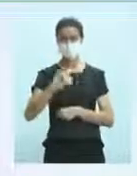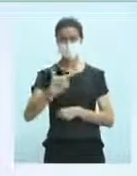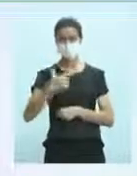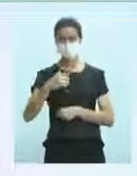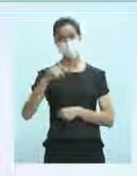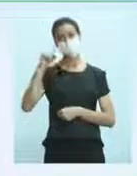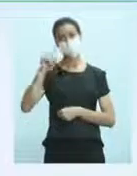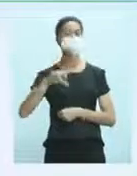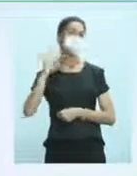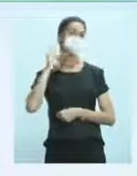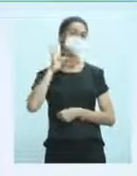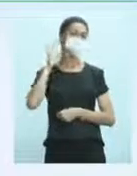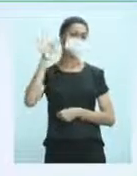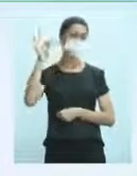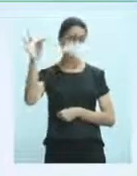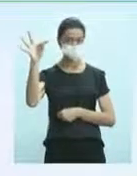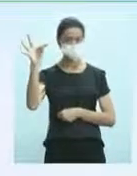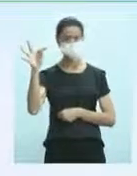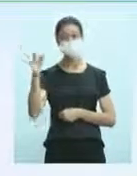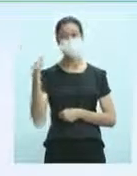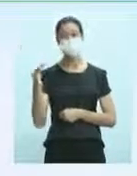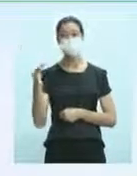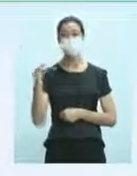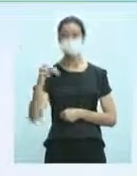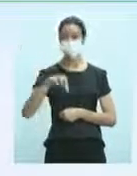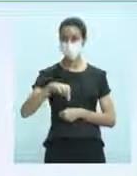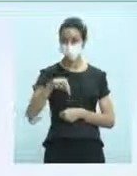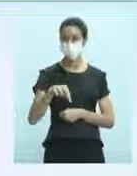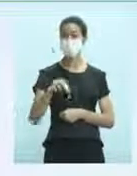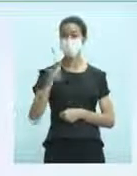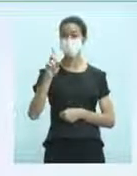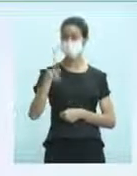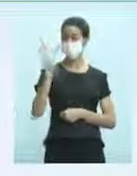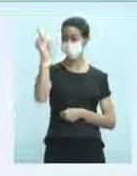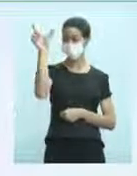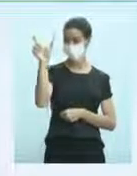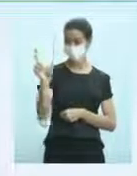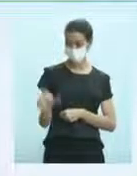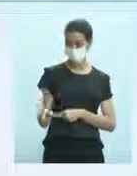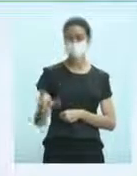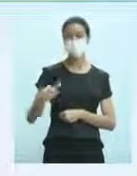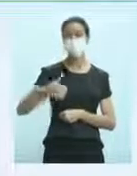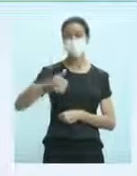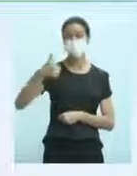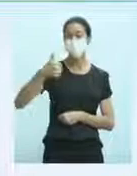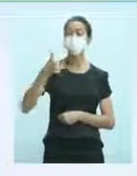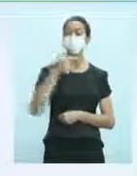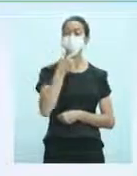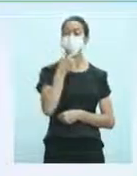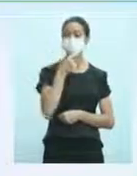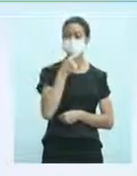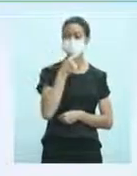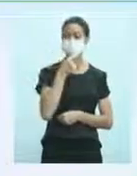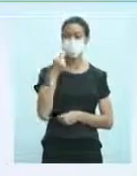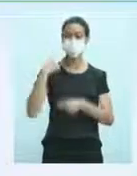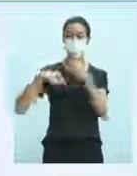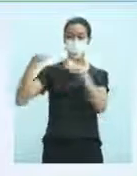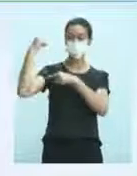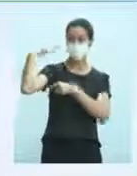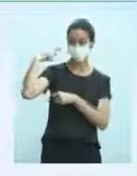tiradentes quem primeiro doutor pela pela